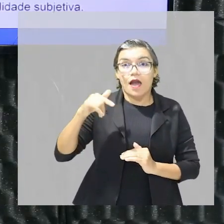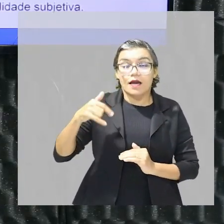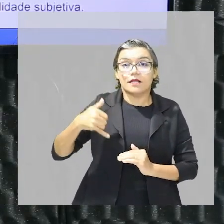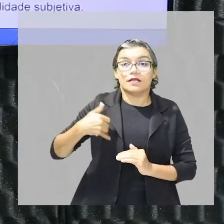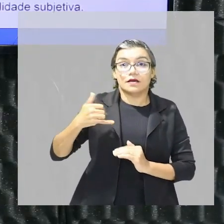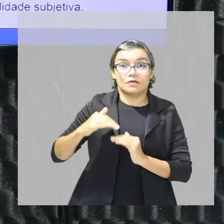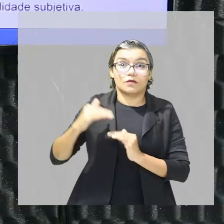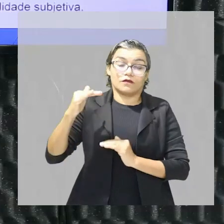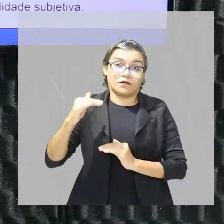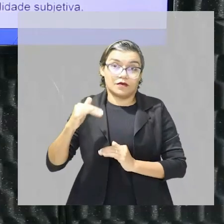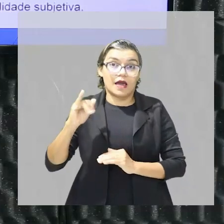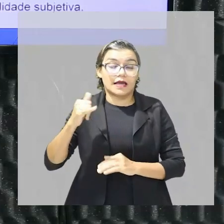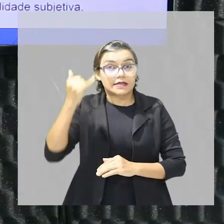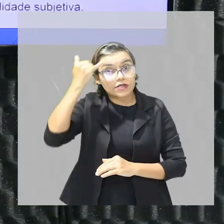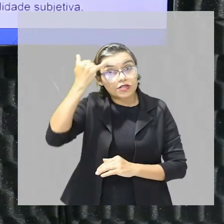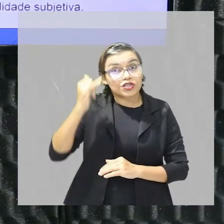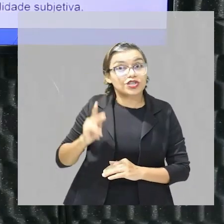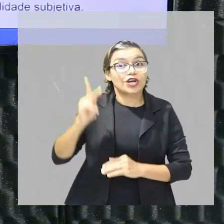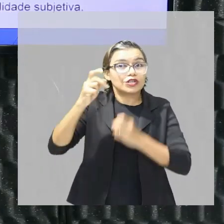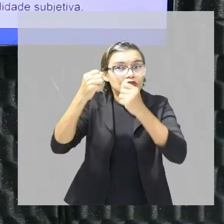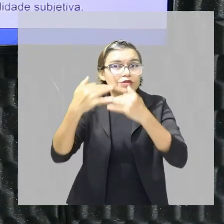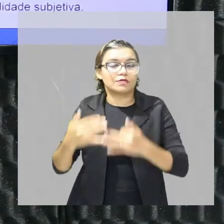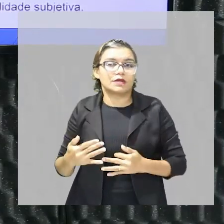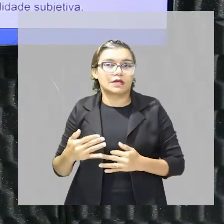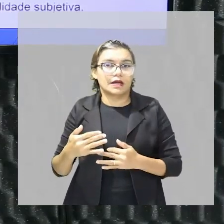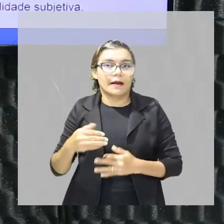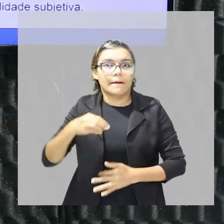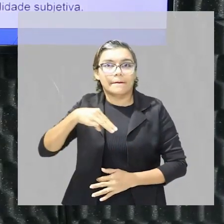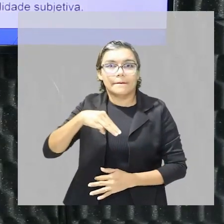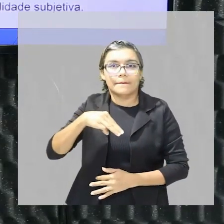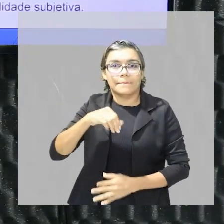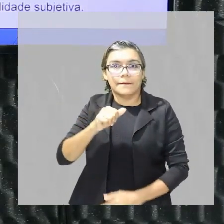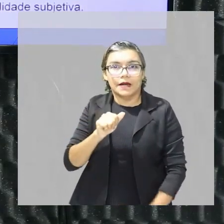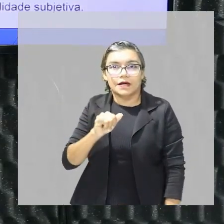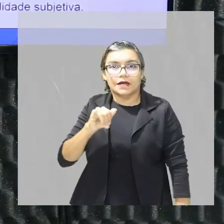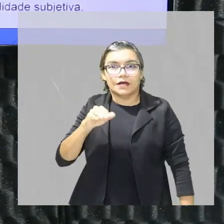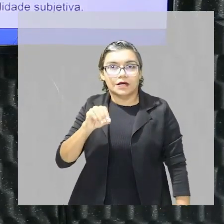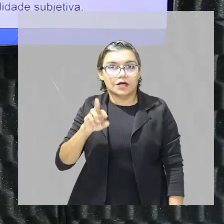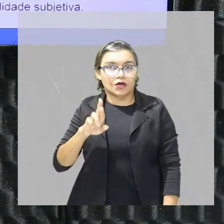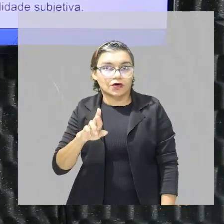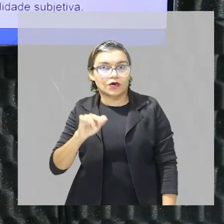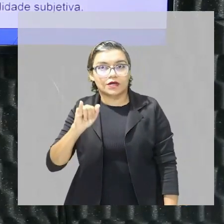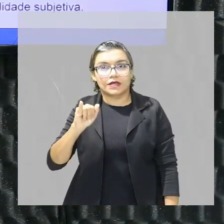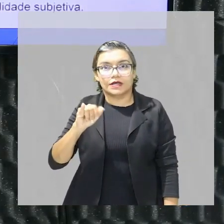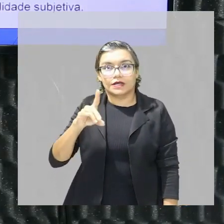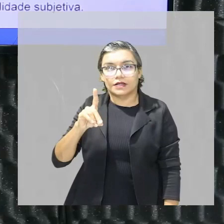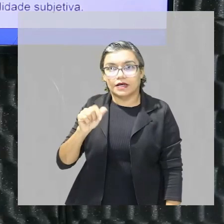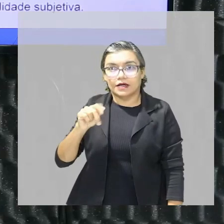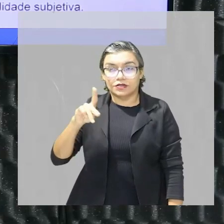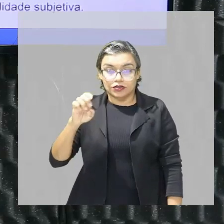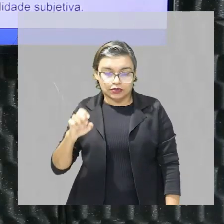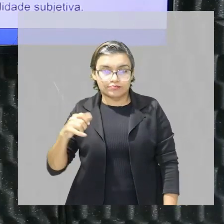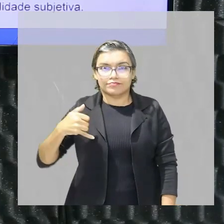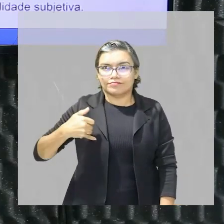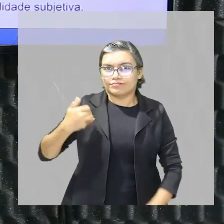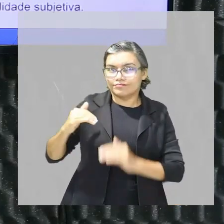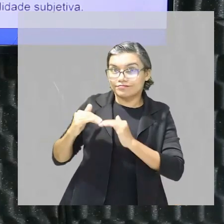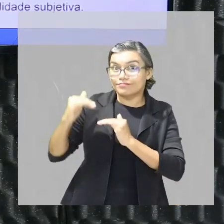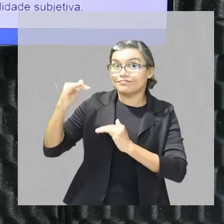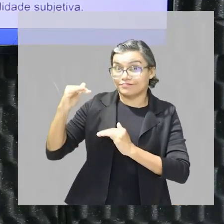Kant batiza como maioridade ou seja emancipação do ser humano através do conhecimento correto